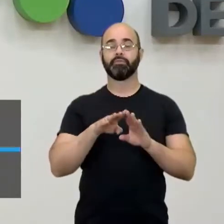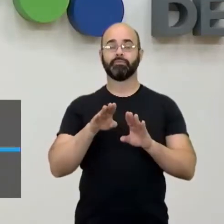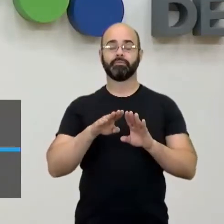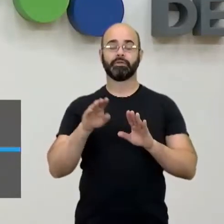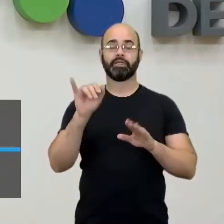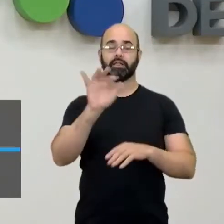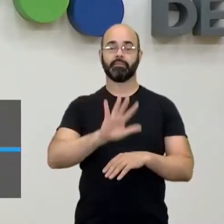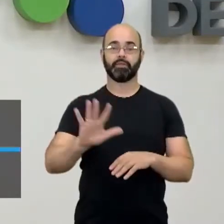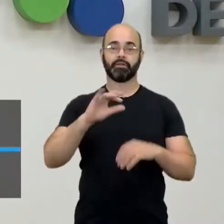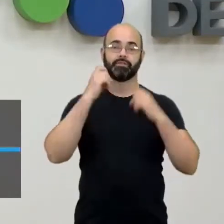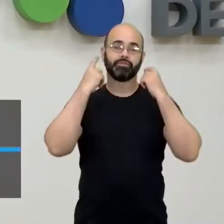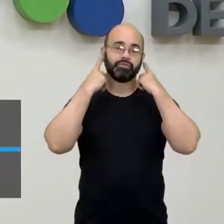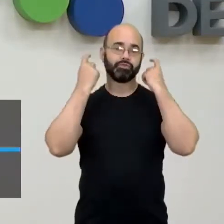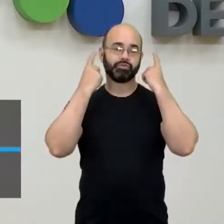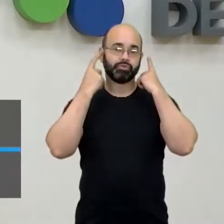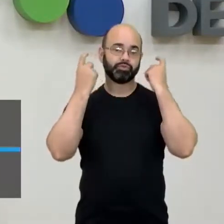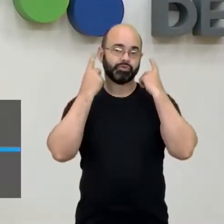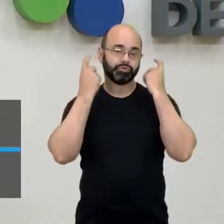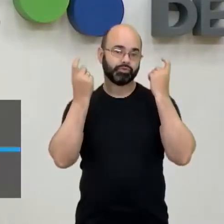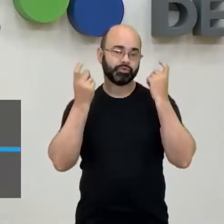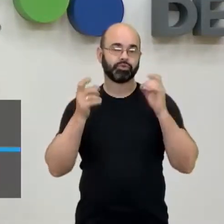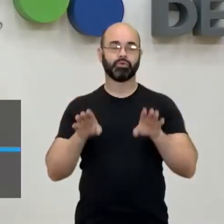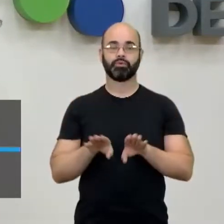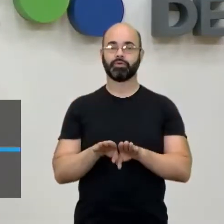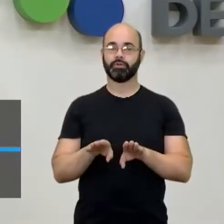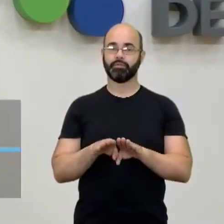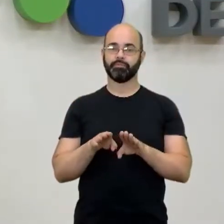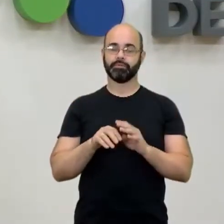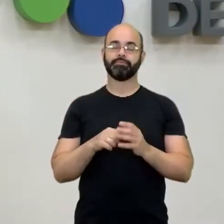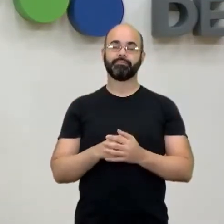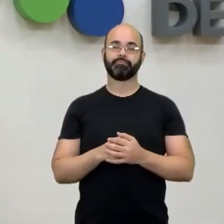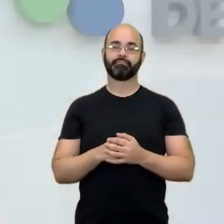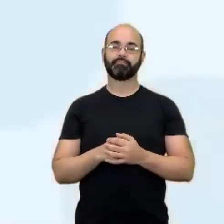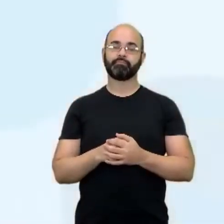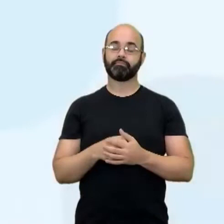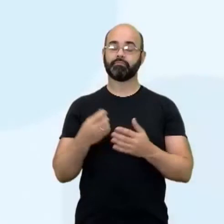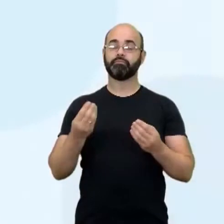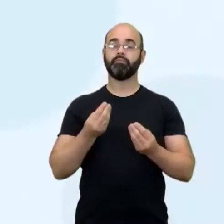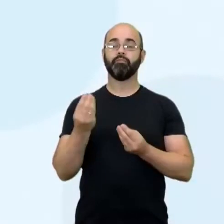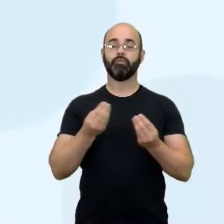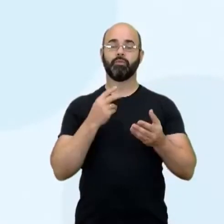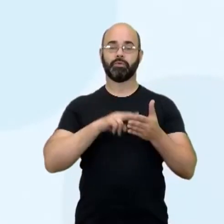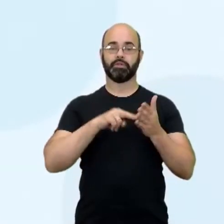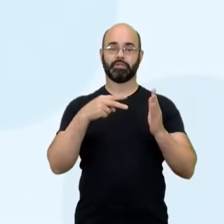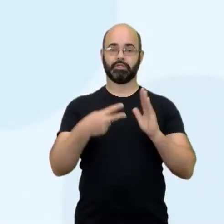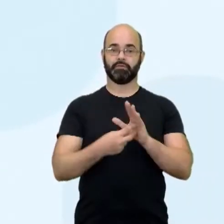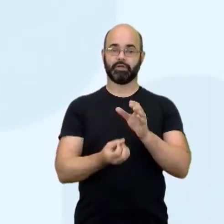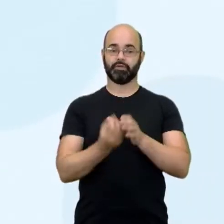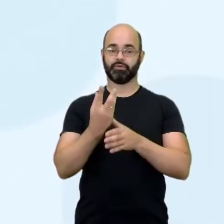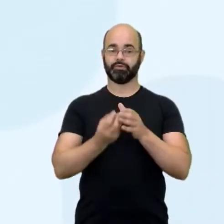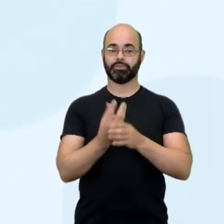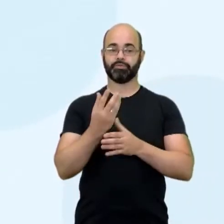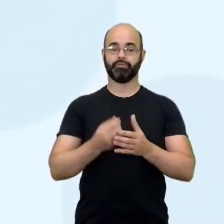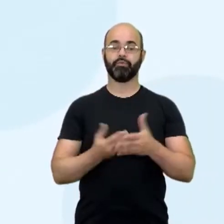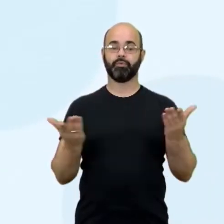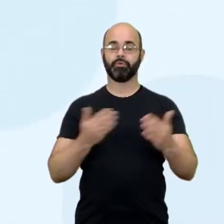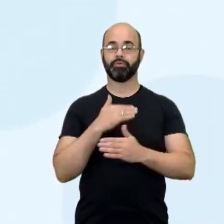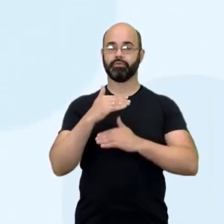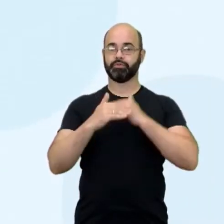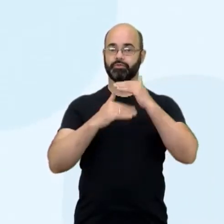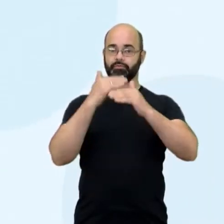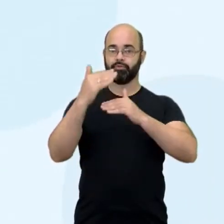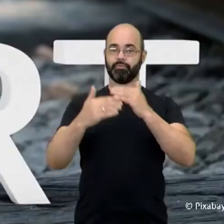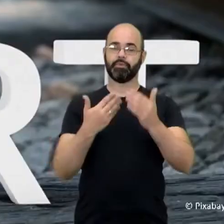construção de significados, tá certo? E como eu já falei, nós estamos na introdução, preciso passar também, estamos hoje na aula desenvolvimento, aula 1,